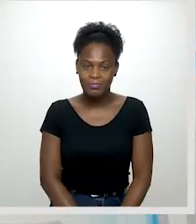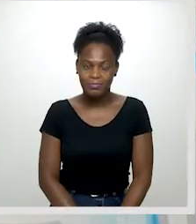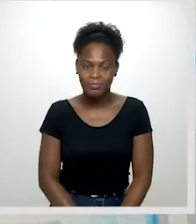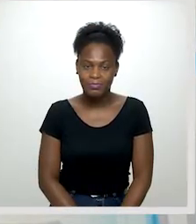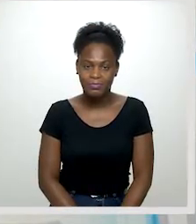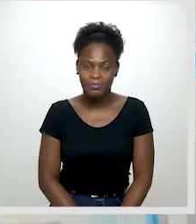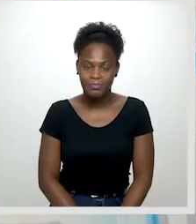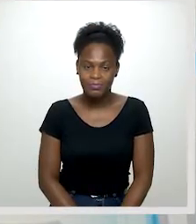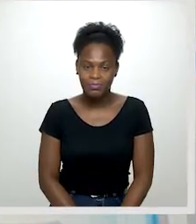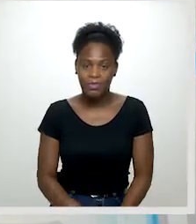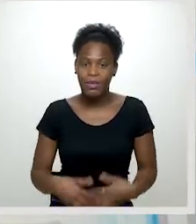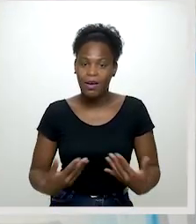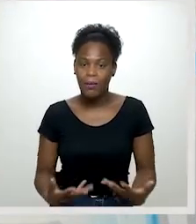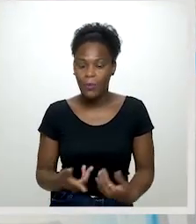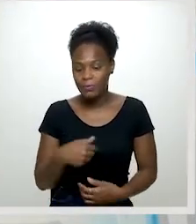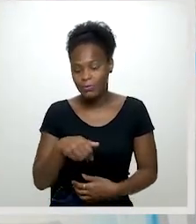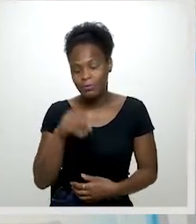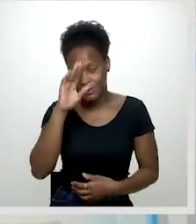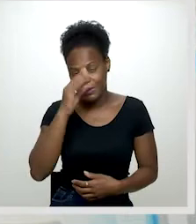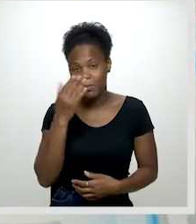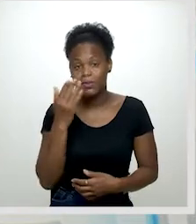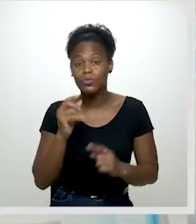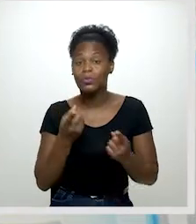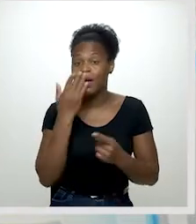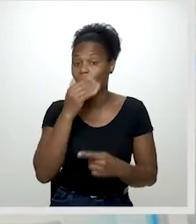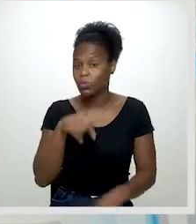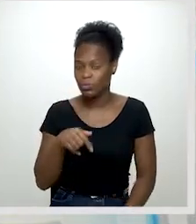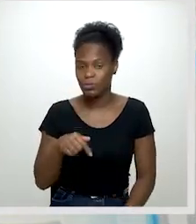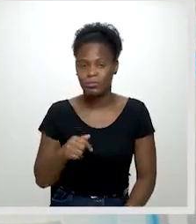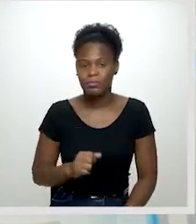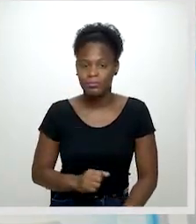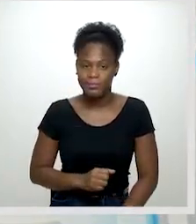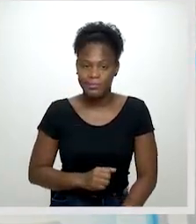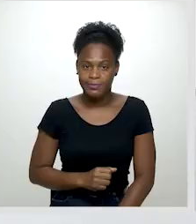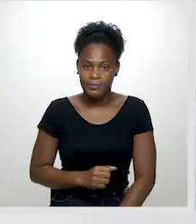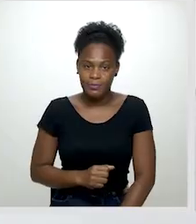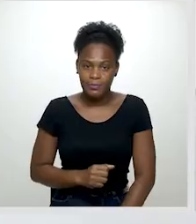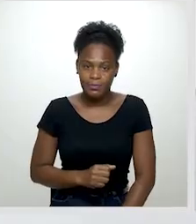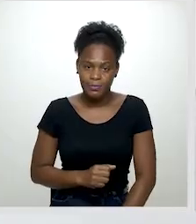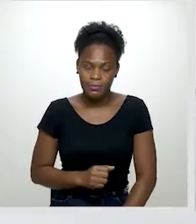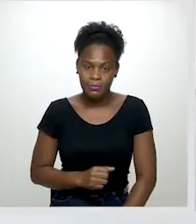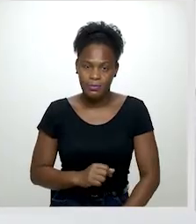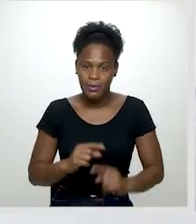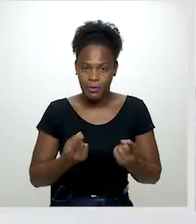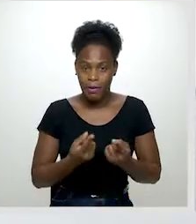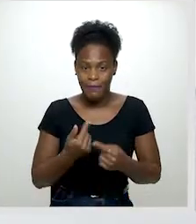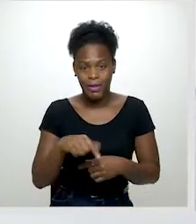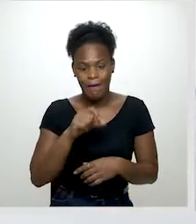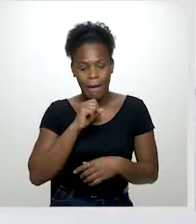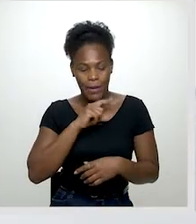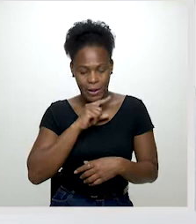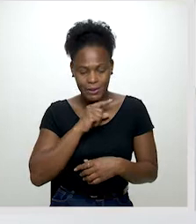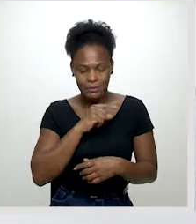Bem, agora vamos saber o sumário da nossa aula de hoje. O nosso sumário é